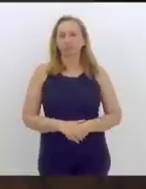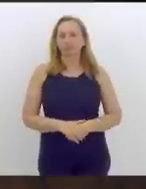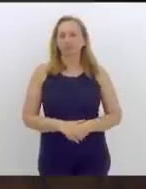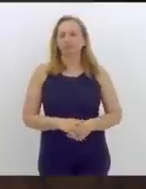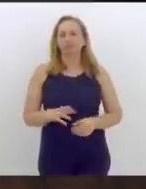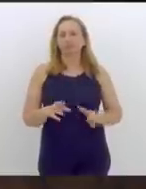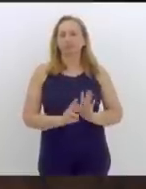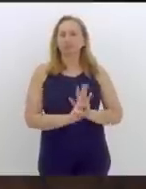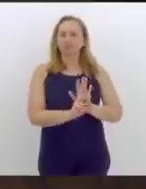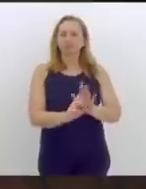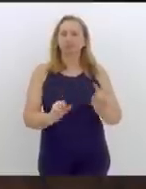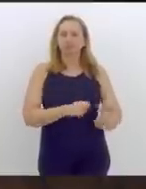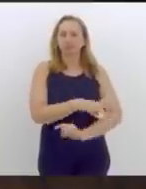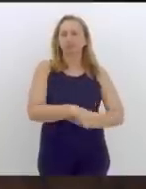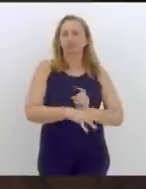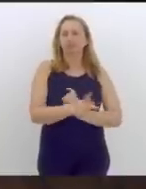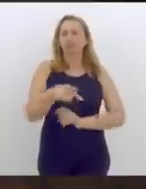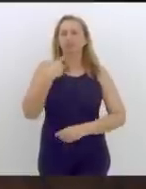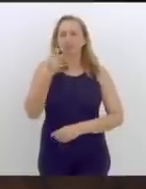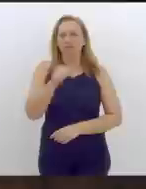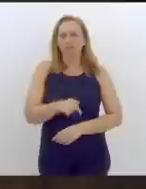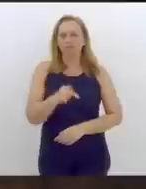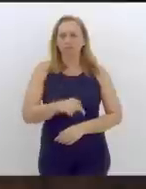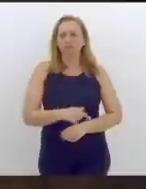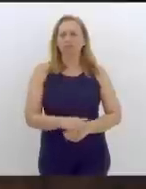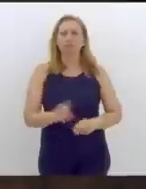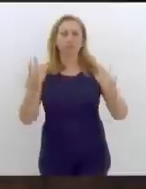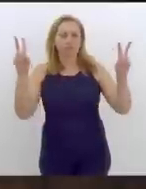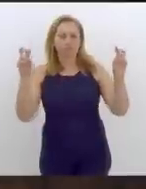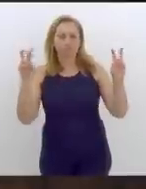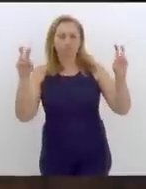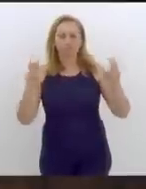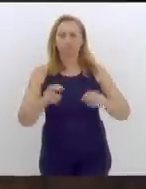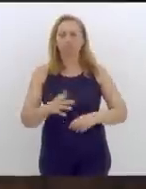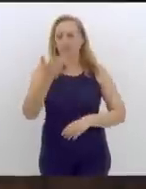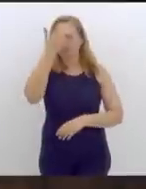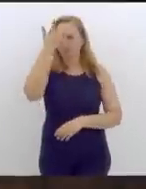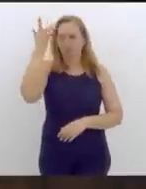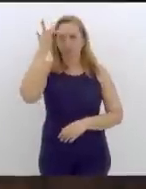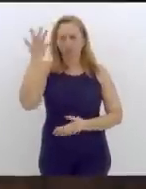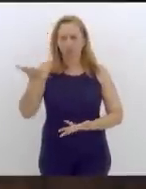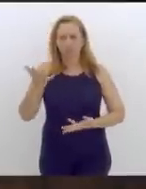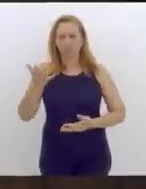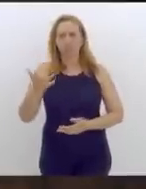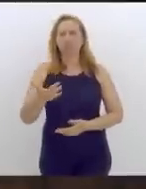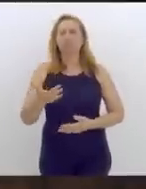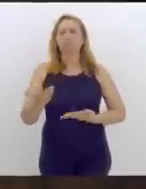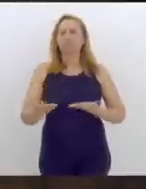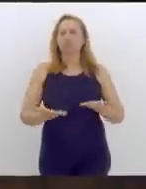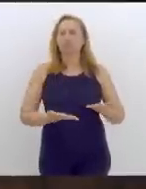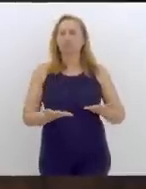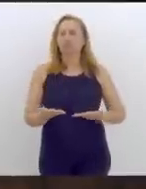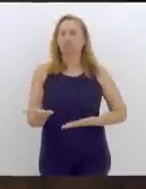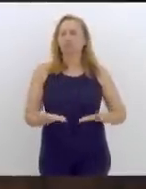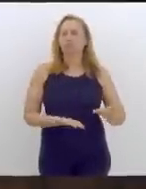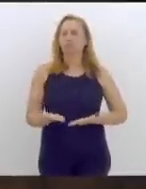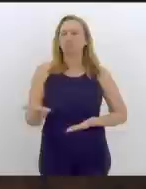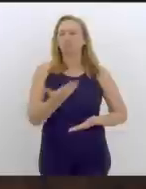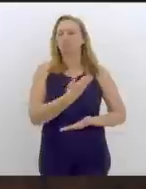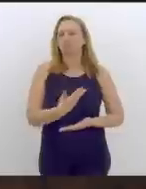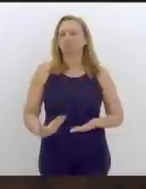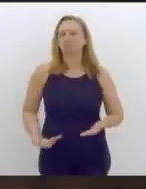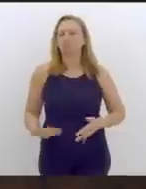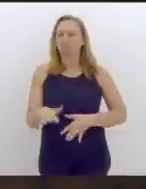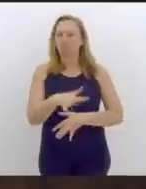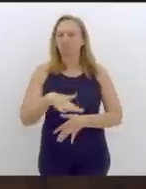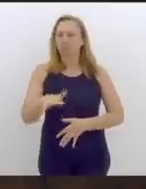a sociedade e o que nós falamos aqui sobre a questão da da saúde mental dos servidores da área de saúde e é